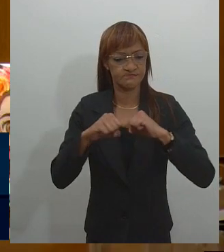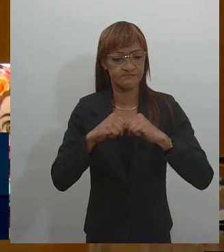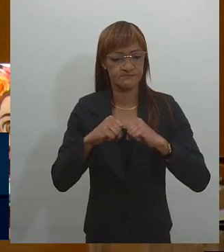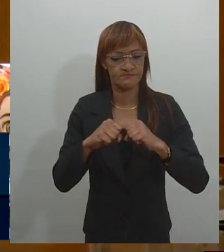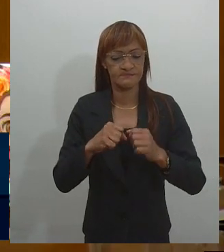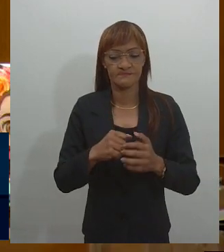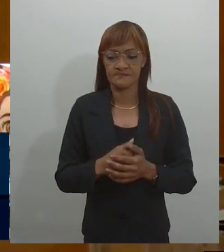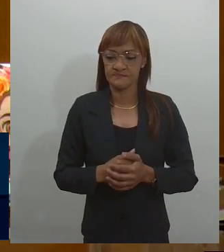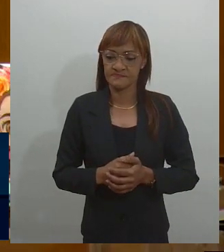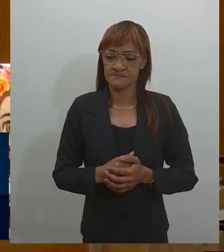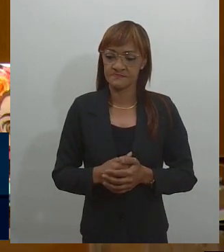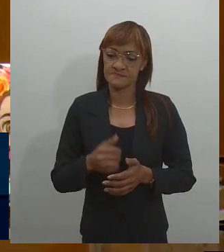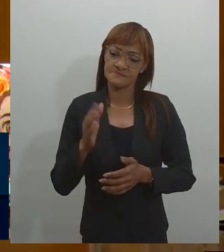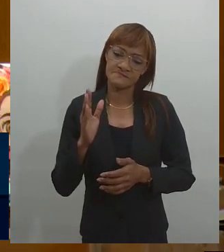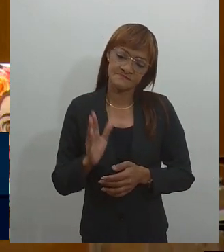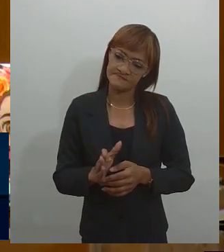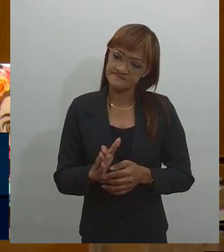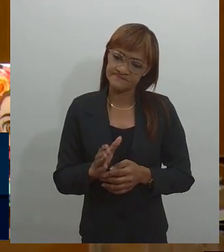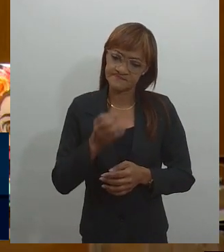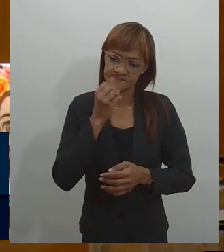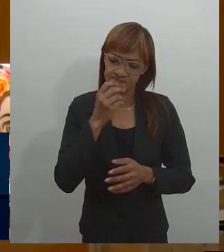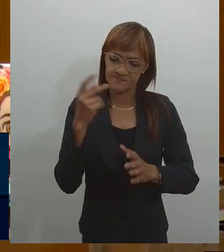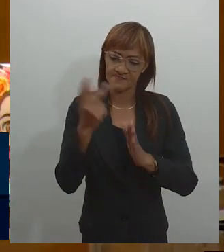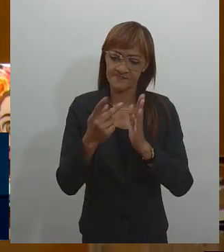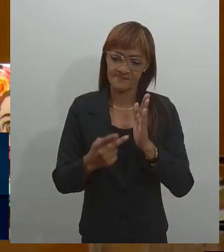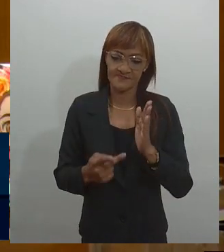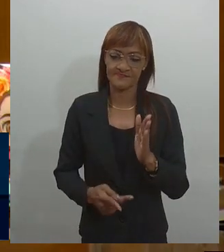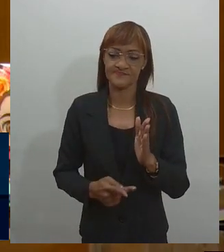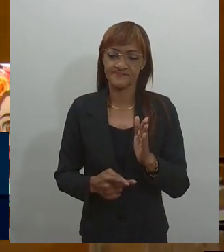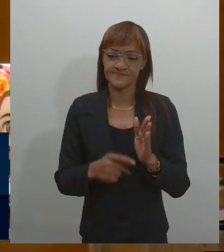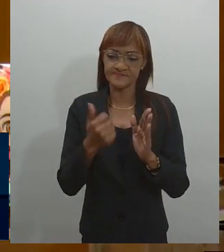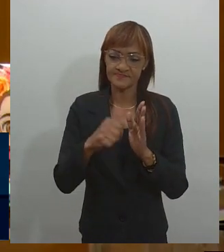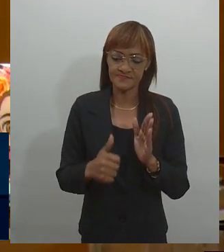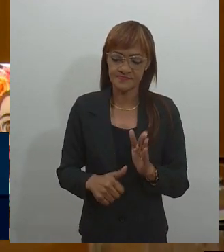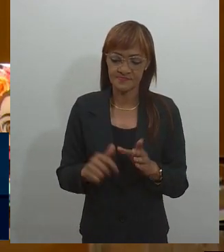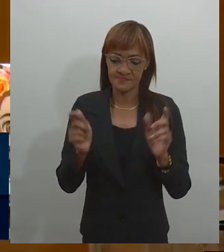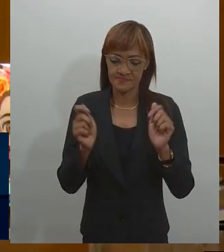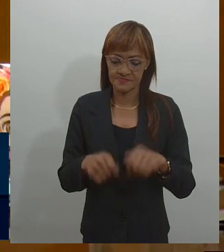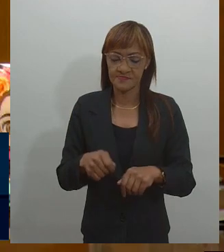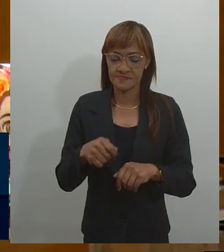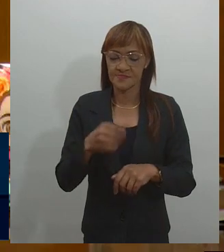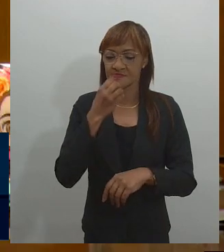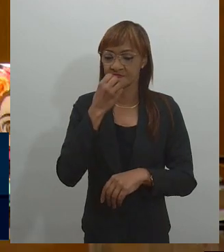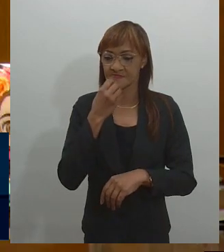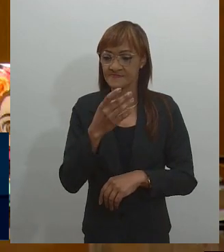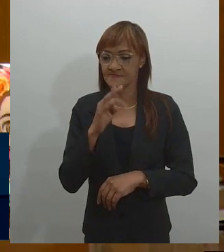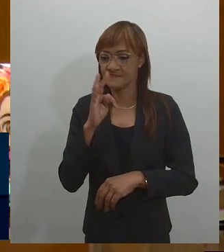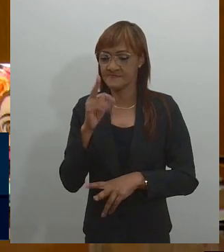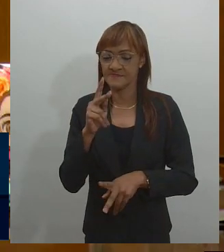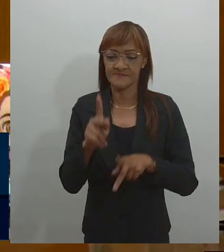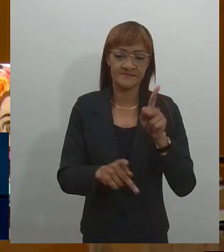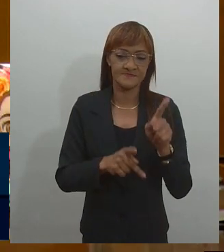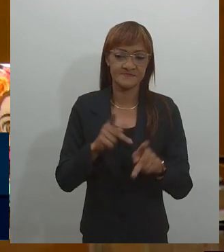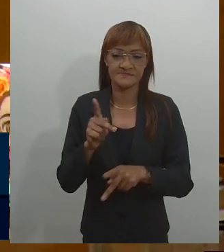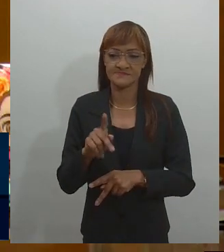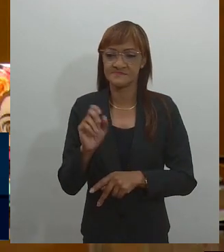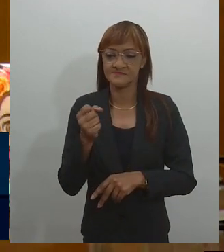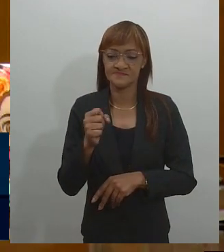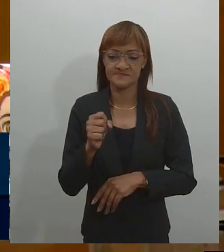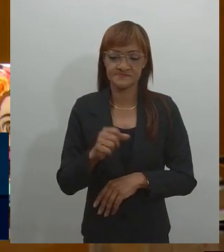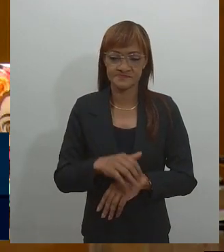dos projetos que possam beneficiar a toda a população sergipana. Quero desejar um bom dia a